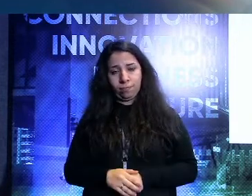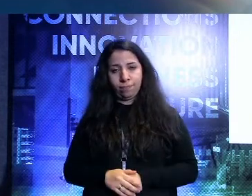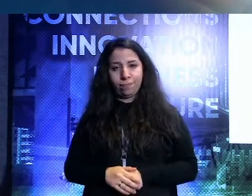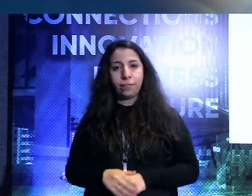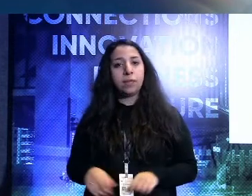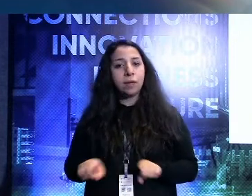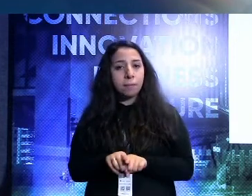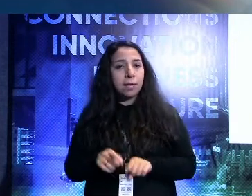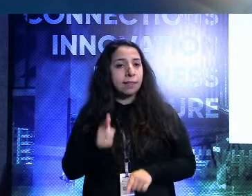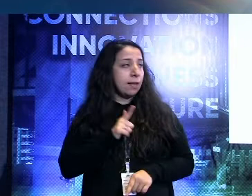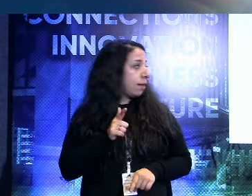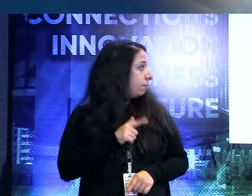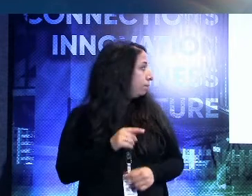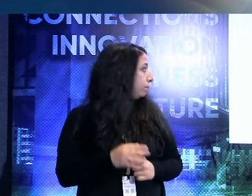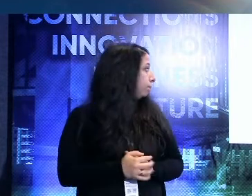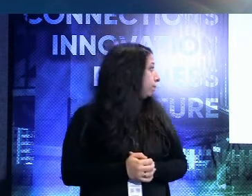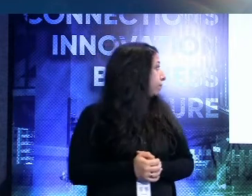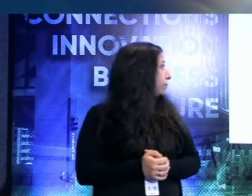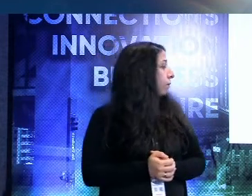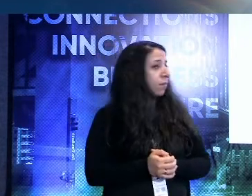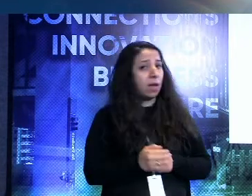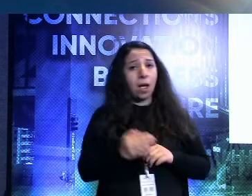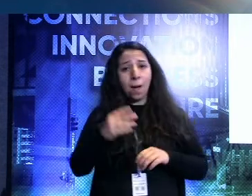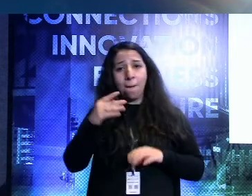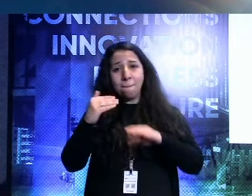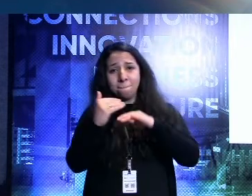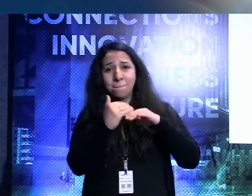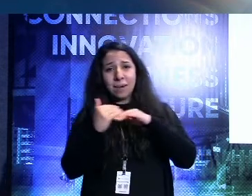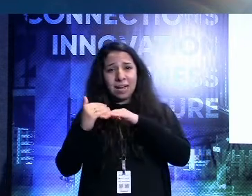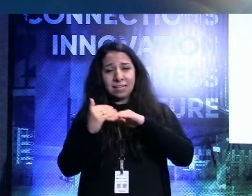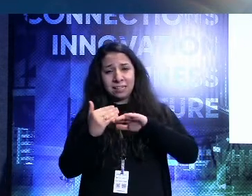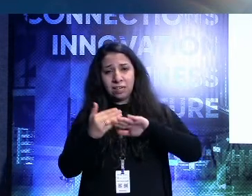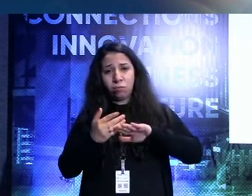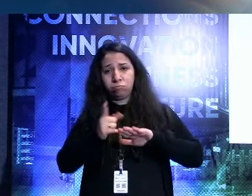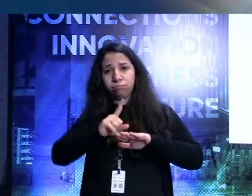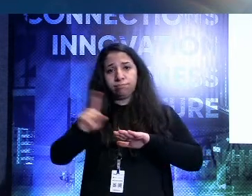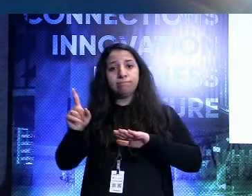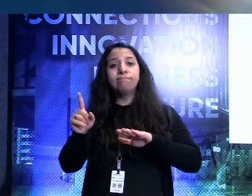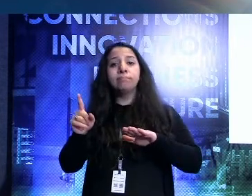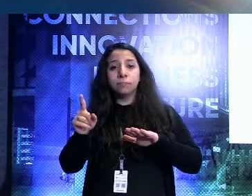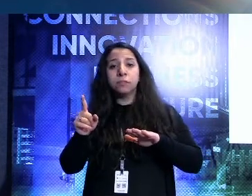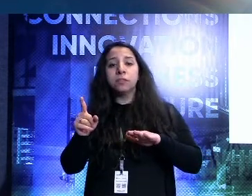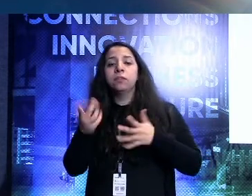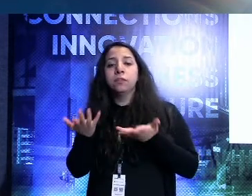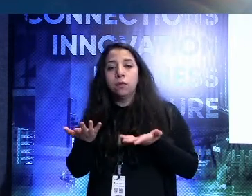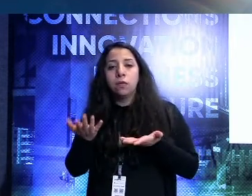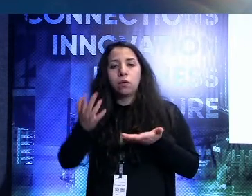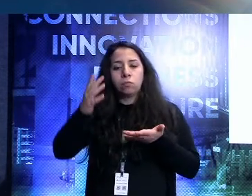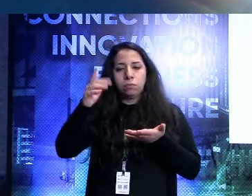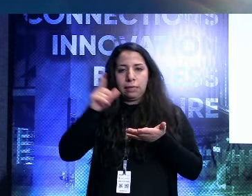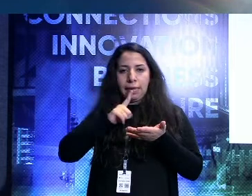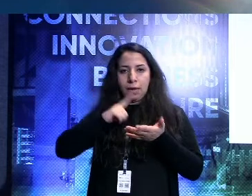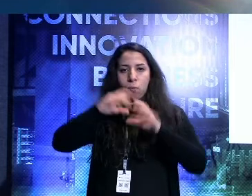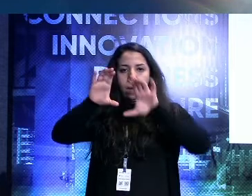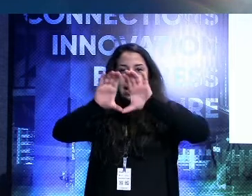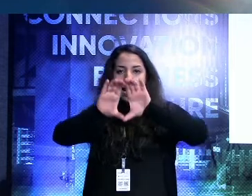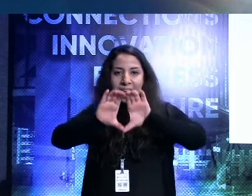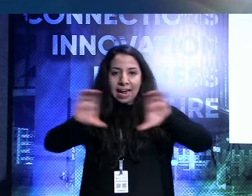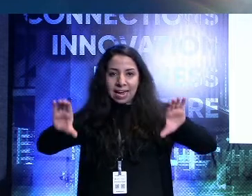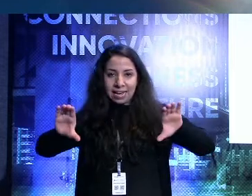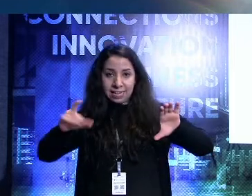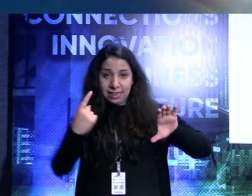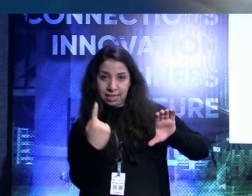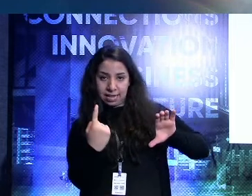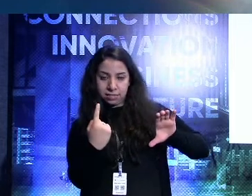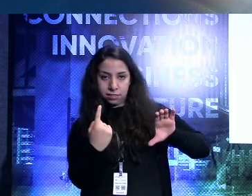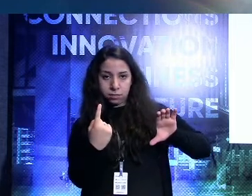Se vocês forem observar aqui, a gente tem uma classe Factory, que ela está